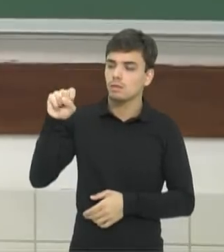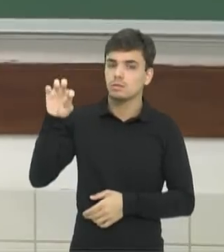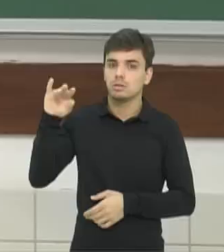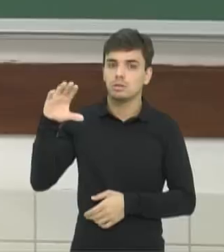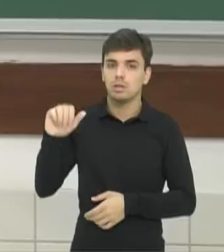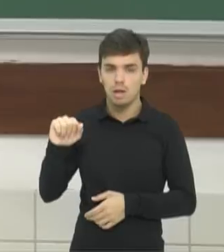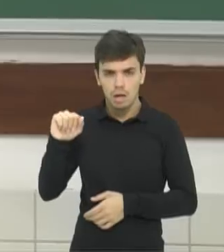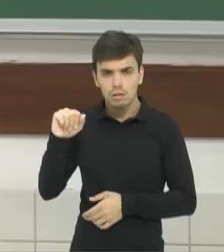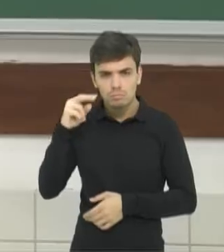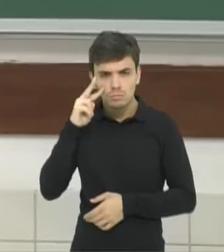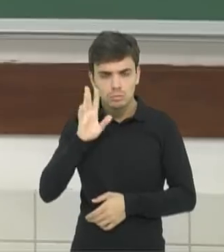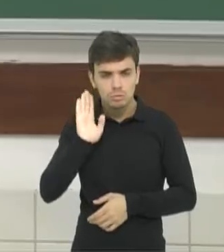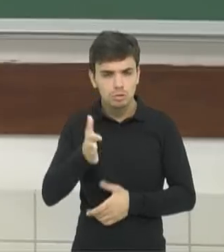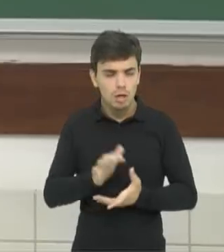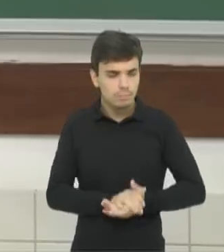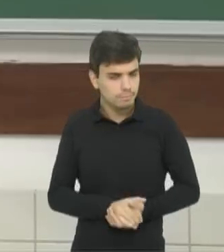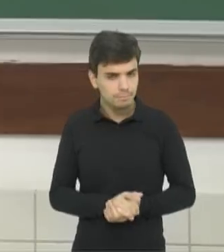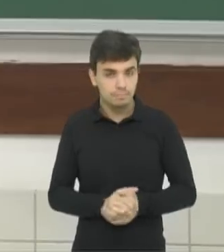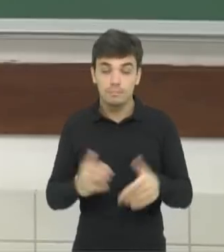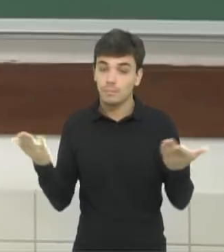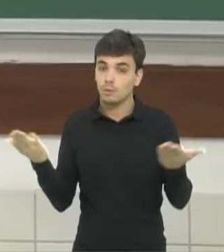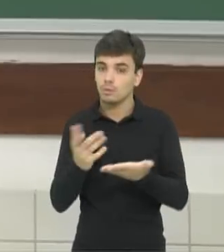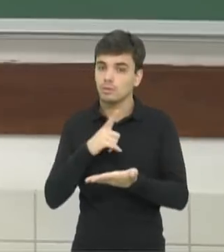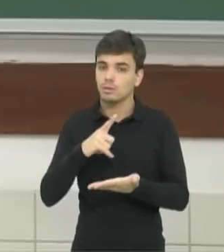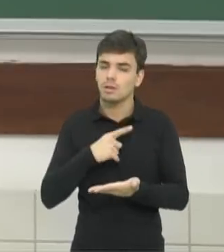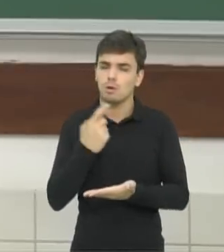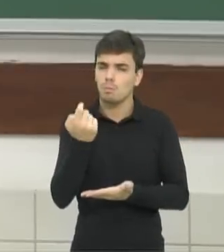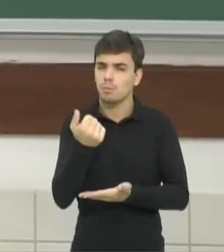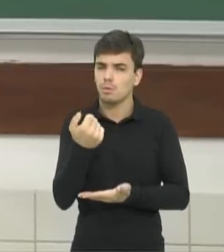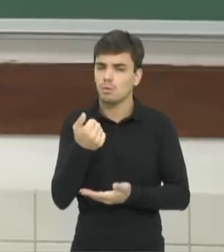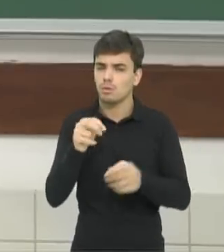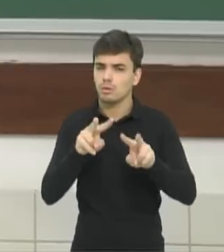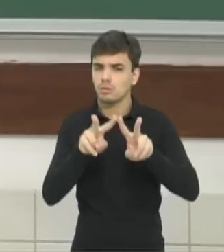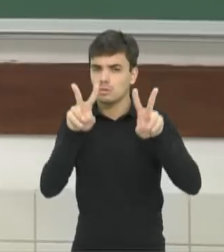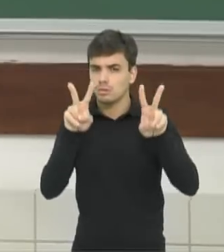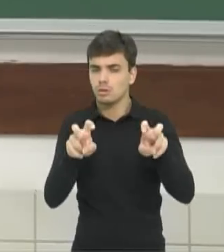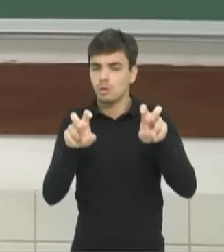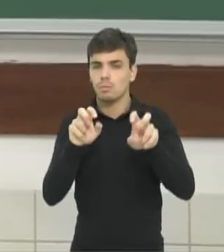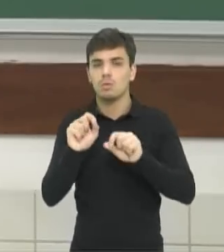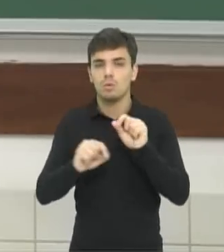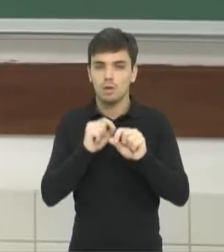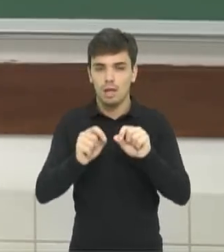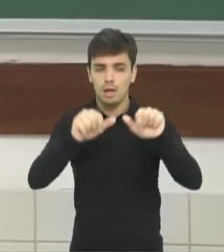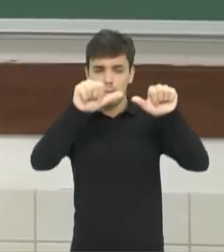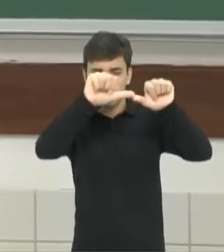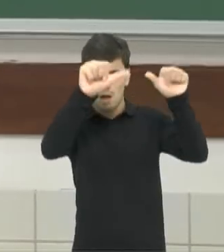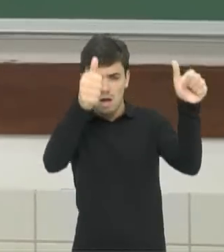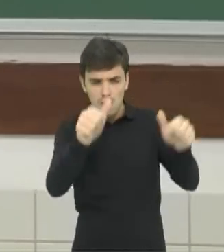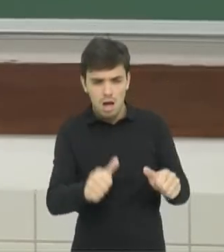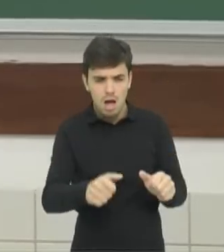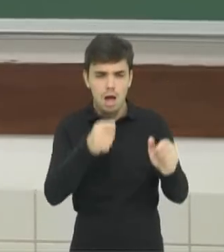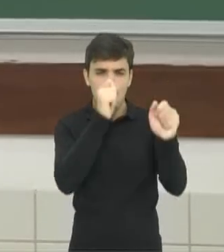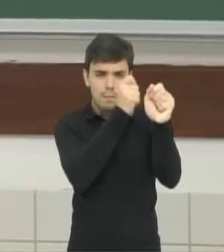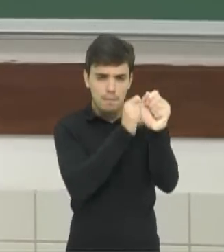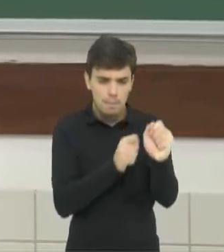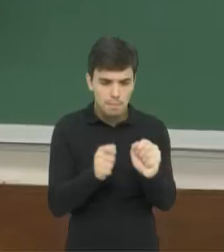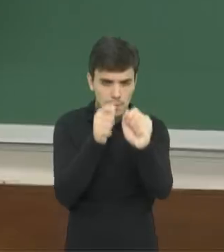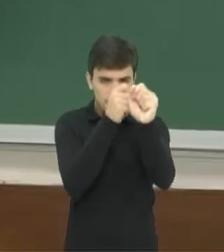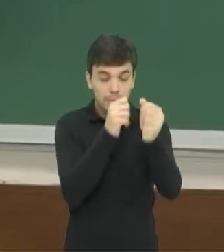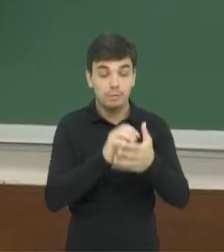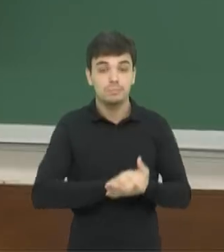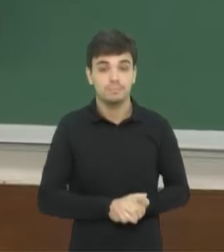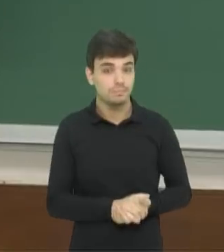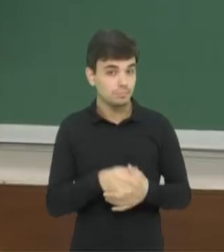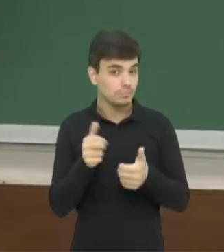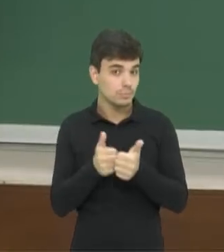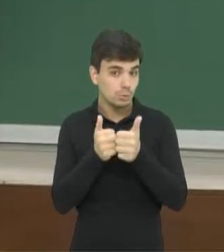gente. Mas hoje a gente tem mais um pouquinho sobre escultura. Então vamos lá ver o que a gente tem hoje, gente. Acompanhe a